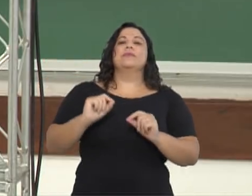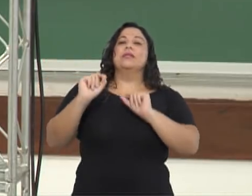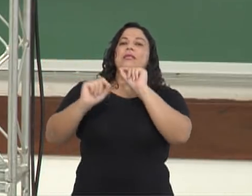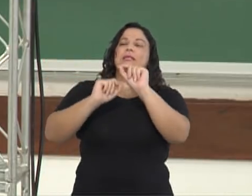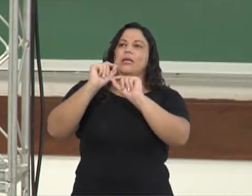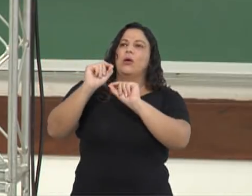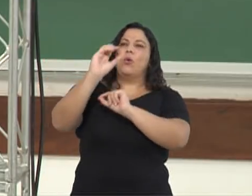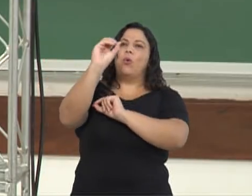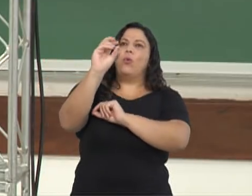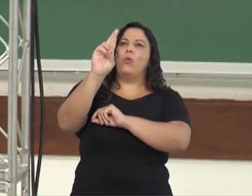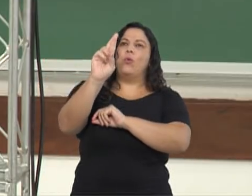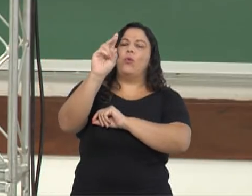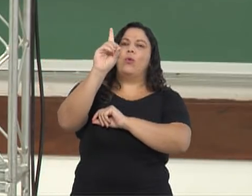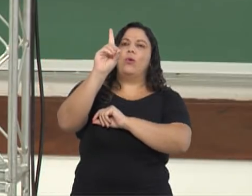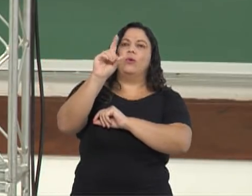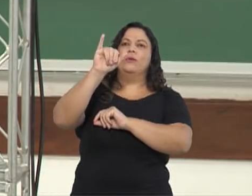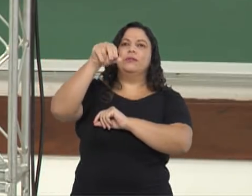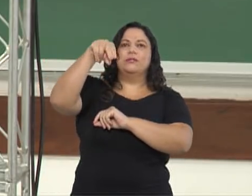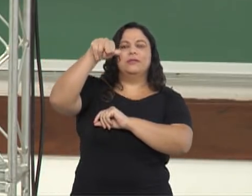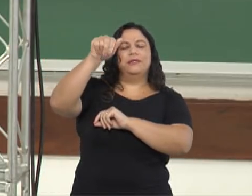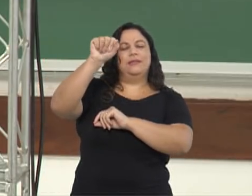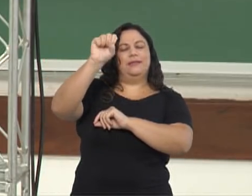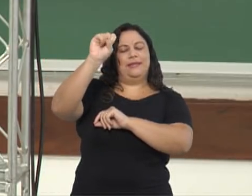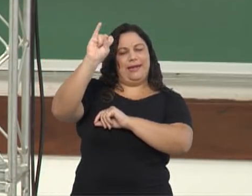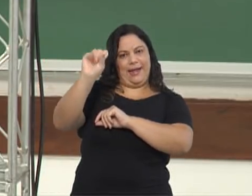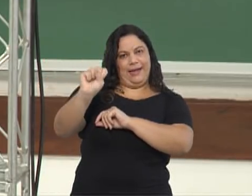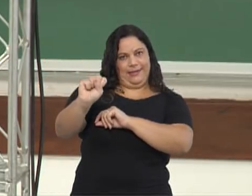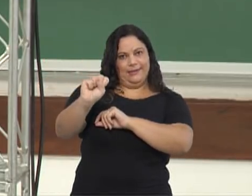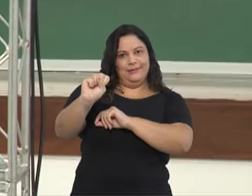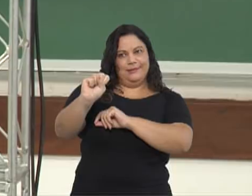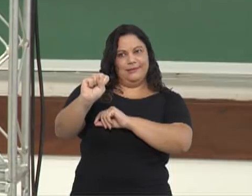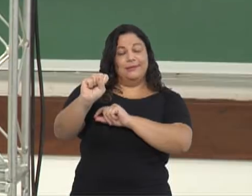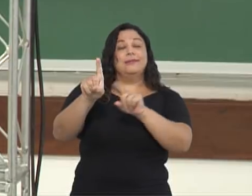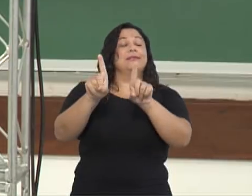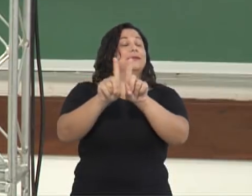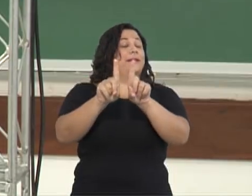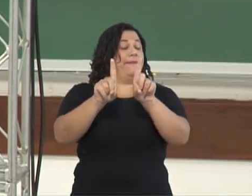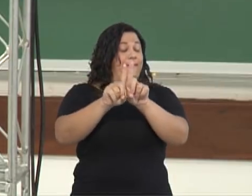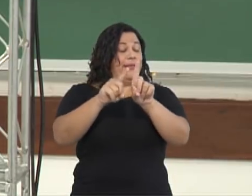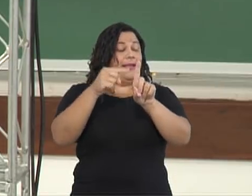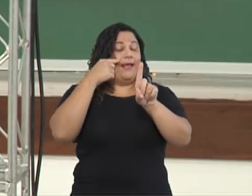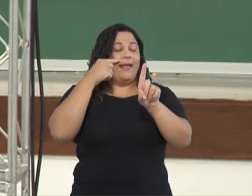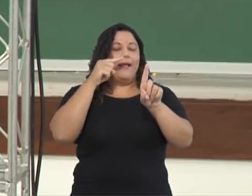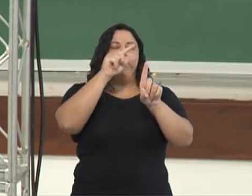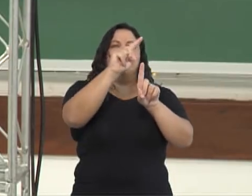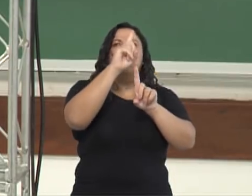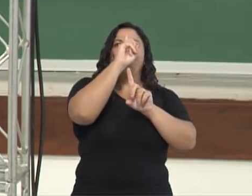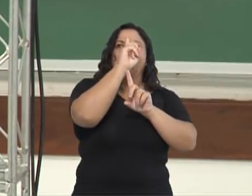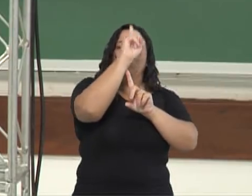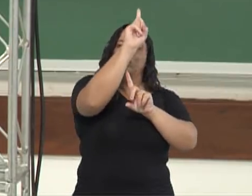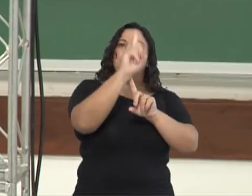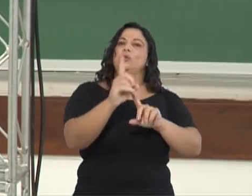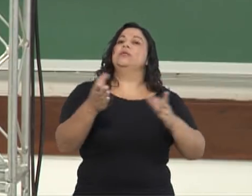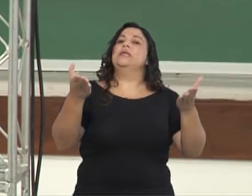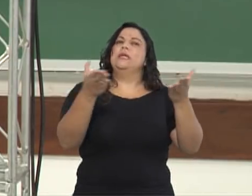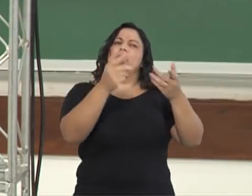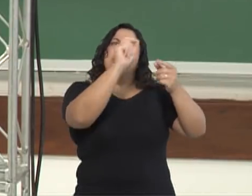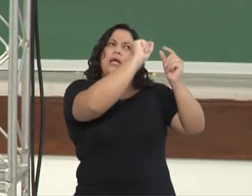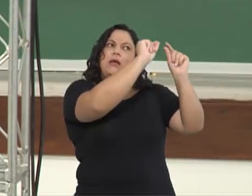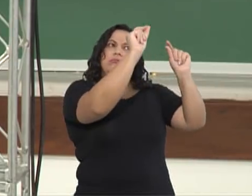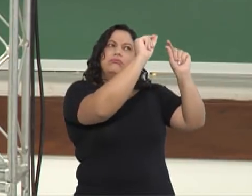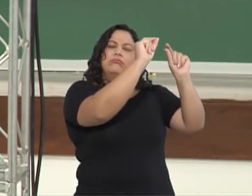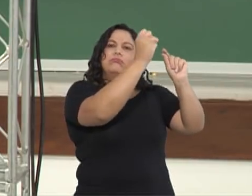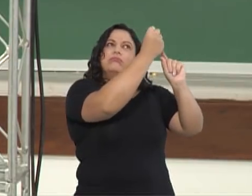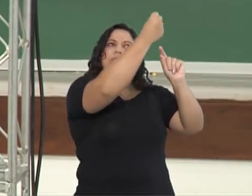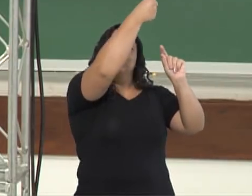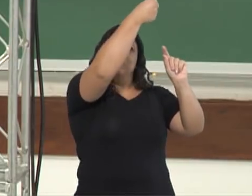nós fazermos a nossa orientação lá no caderno, ou seja, a nossa data direitinho nós fazemos